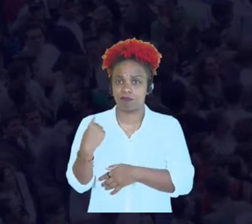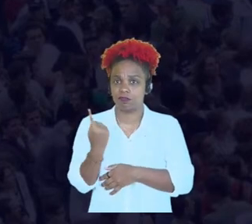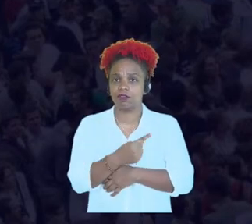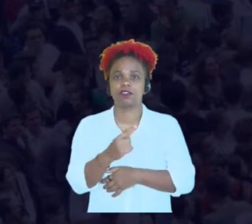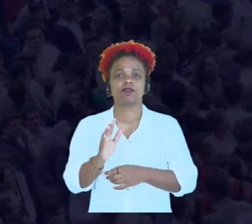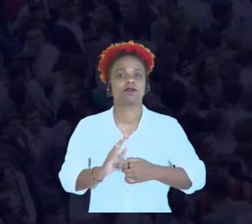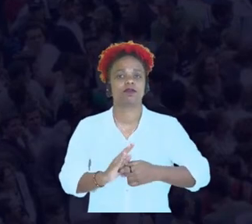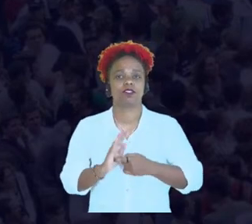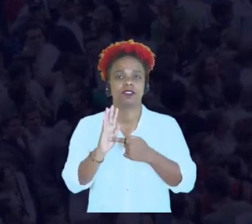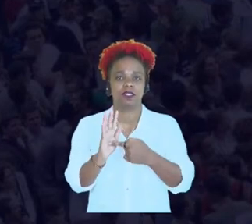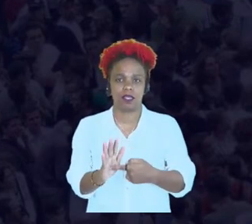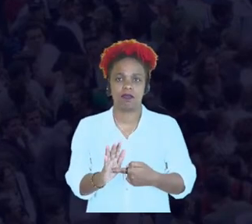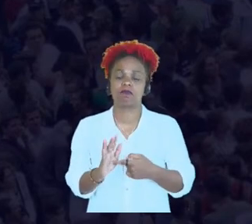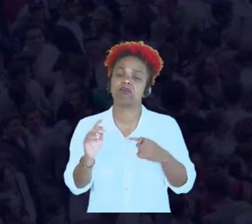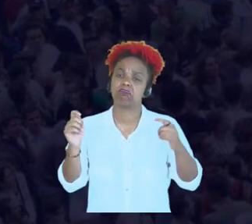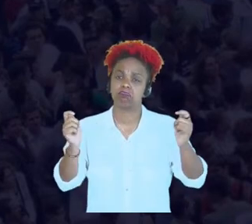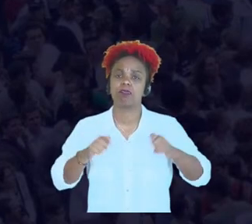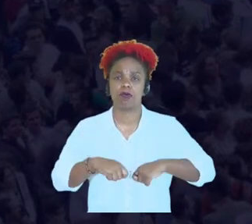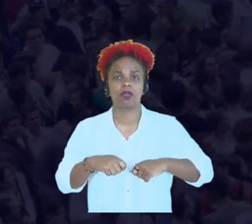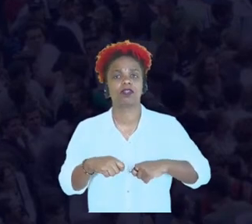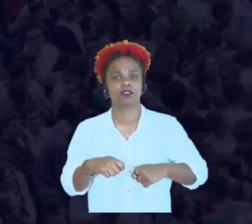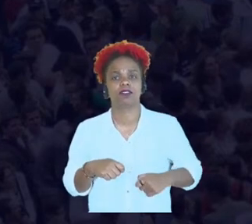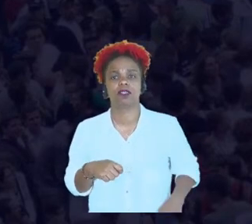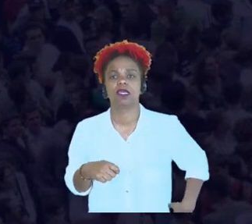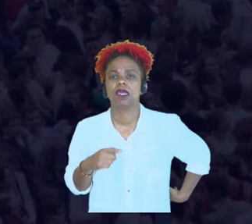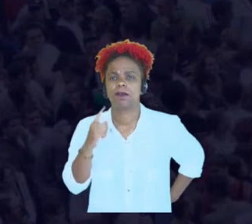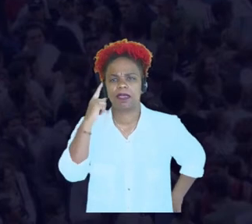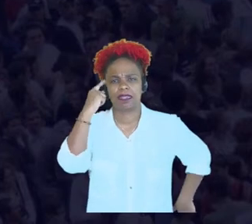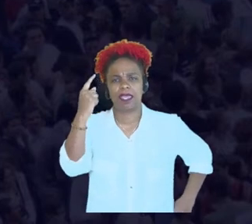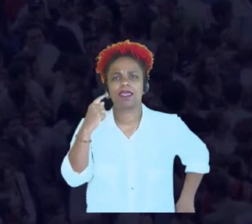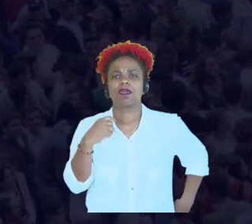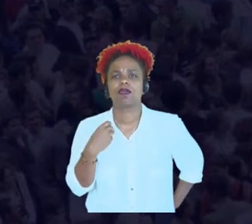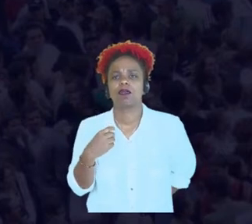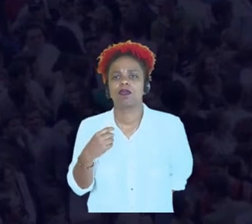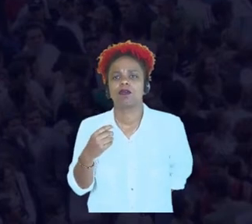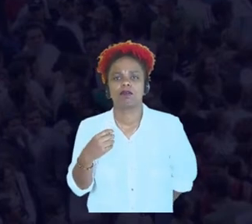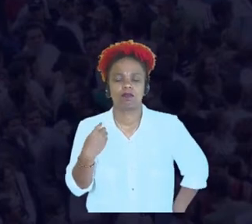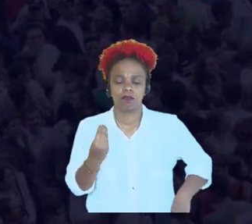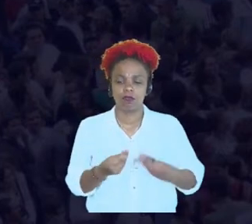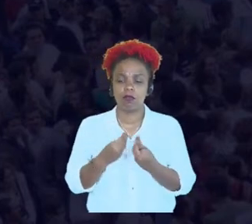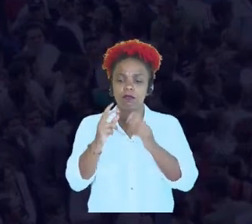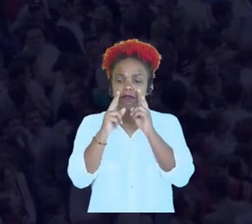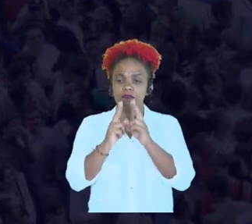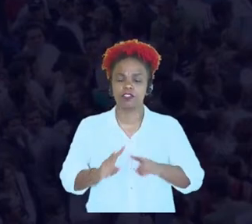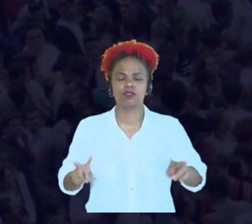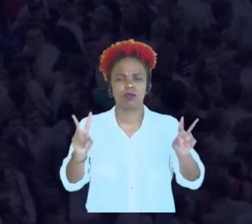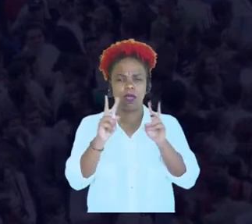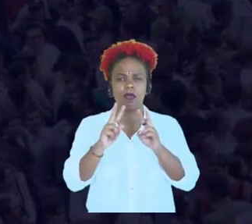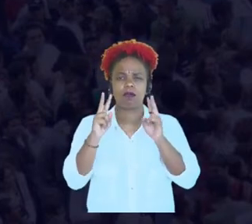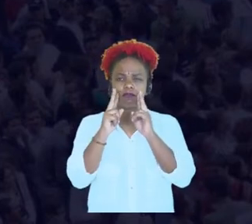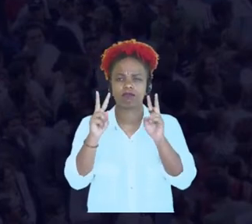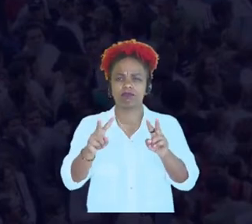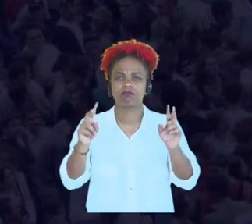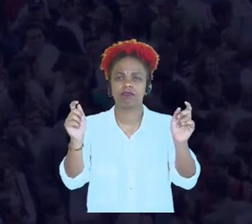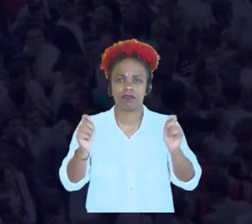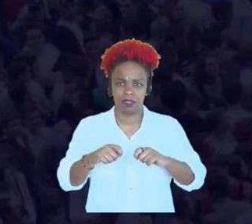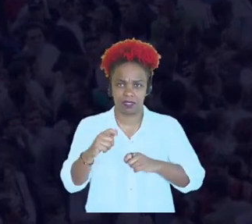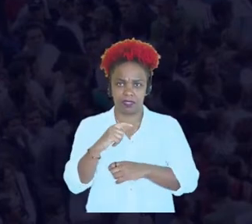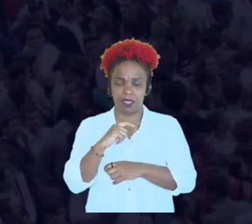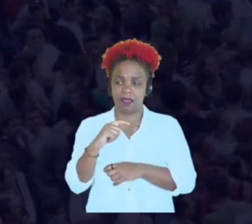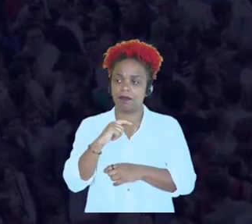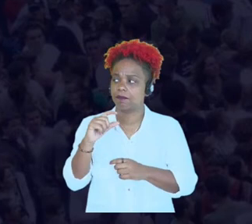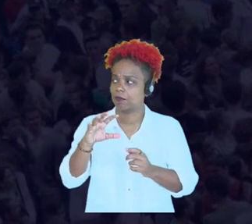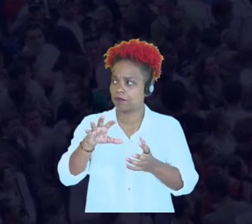mostrar para poder ter uma ideia visual do que aconteceu em termos de partidos políticos na Câmara,